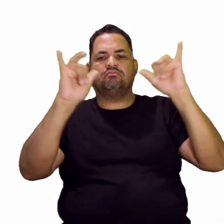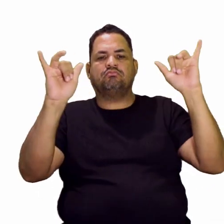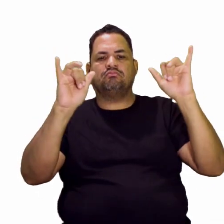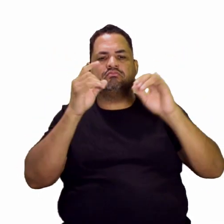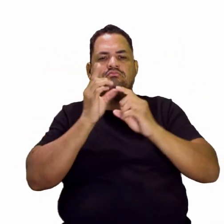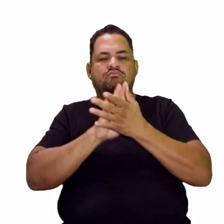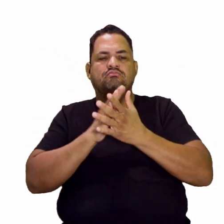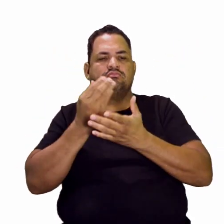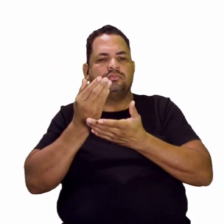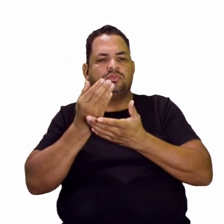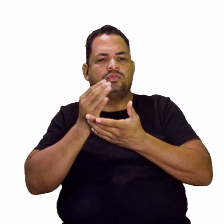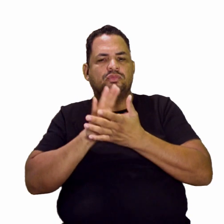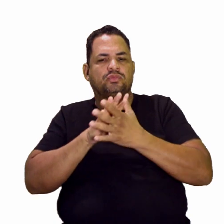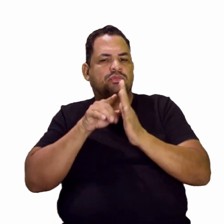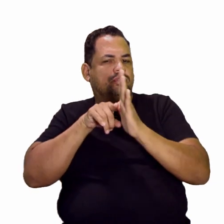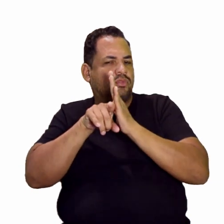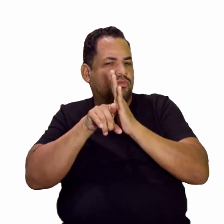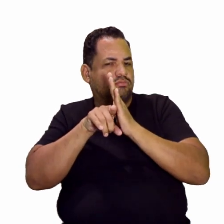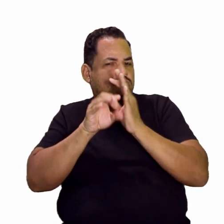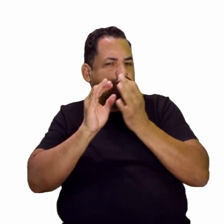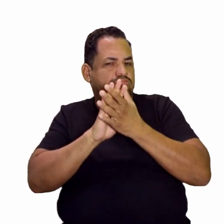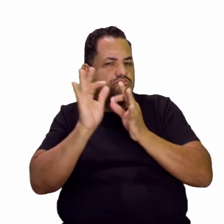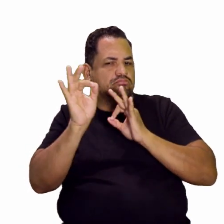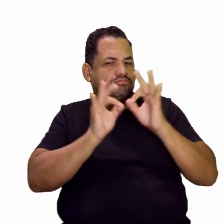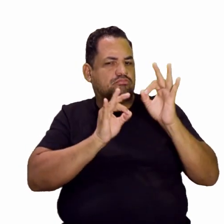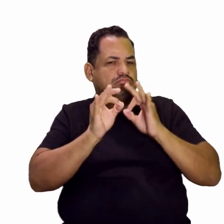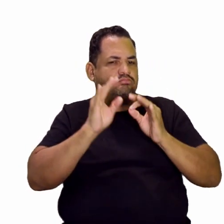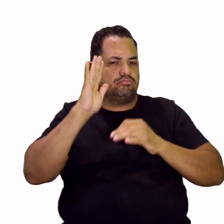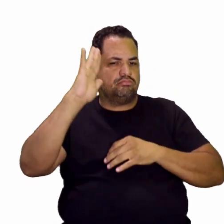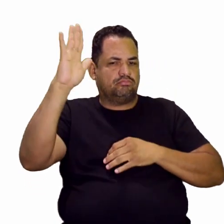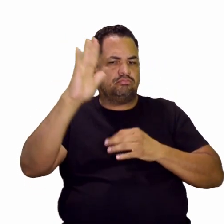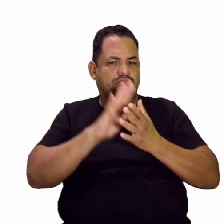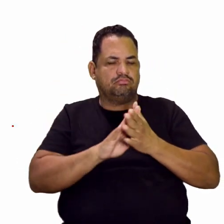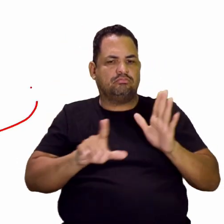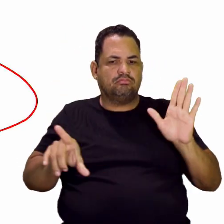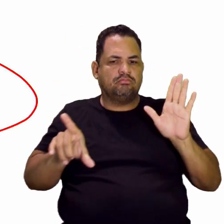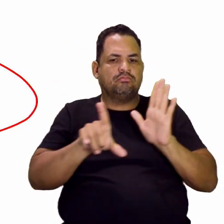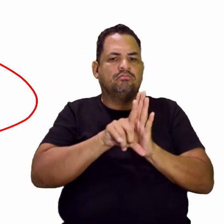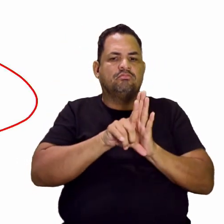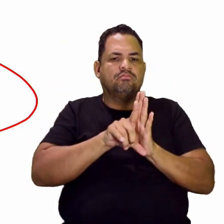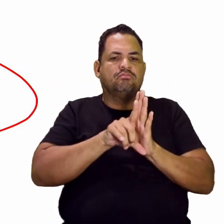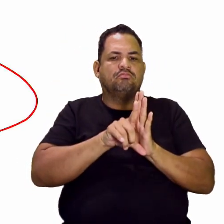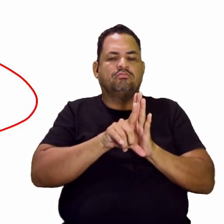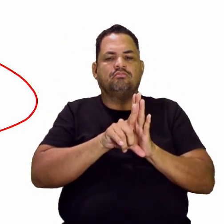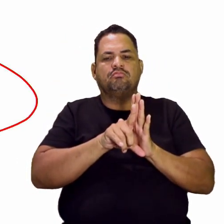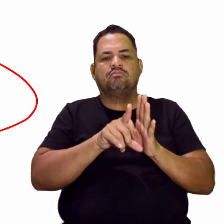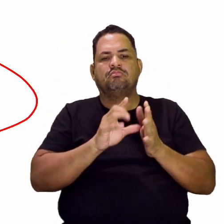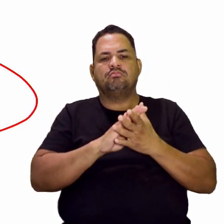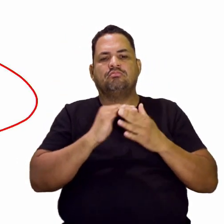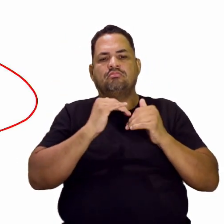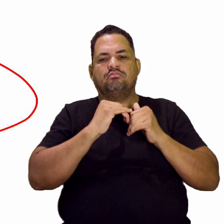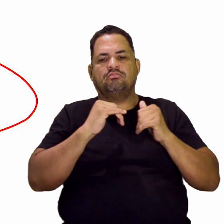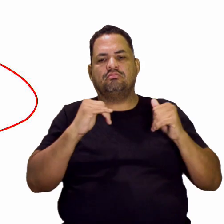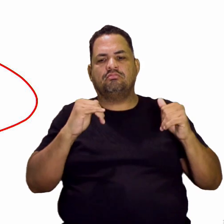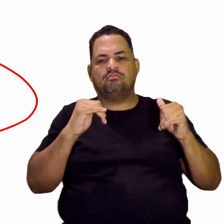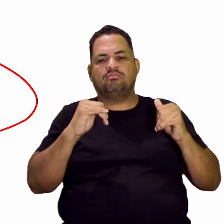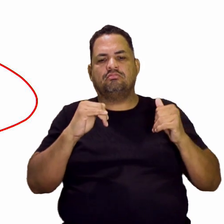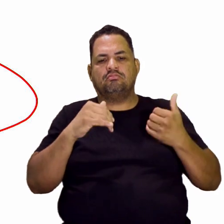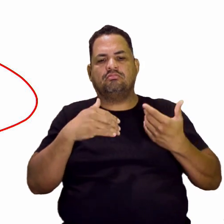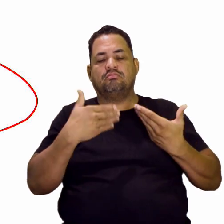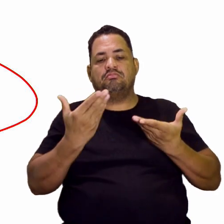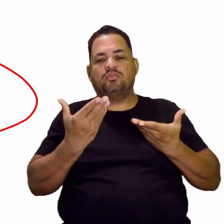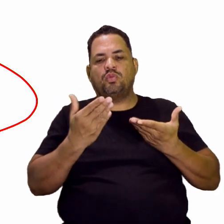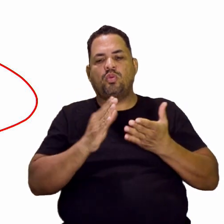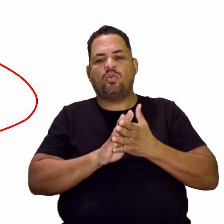nos experimentos e elaborou sua teoria, a lei da segregação, né, independente